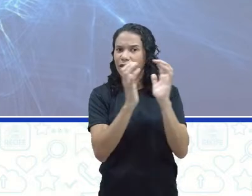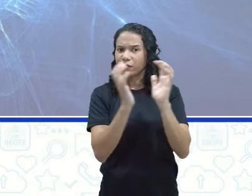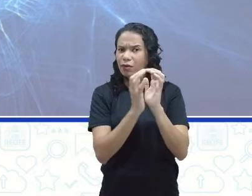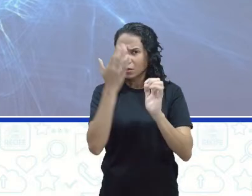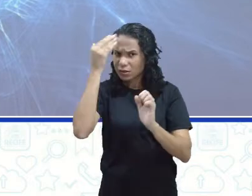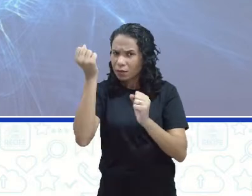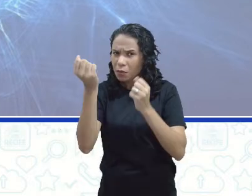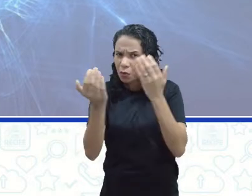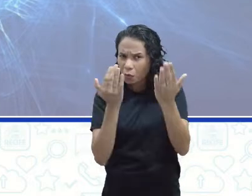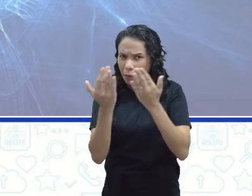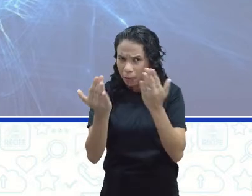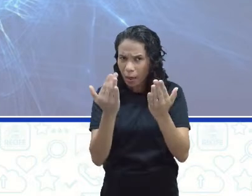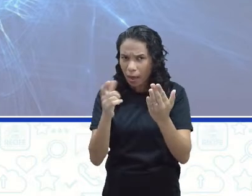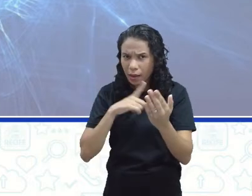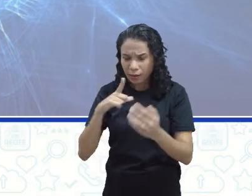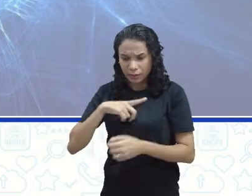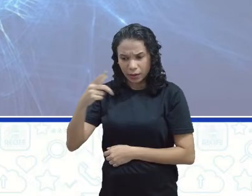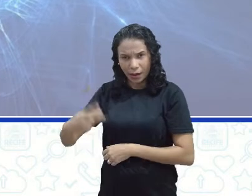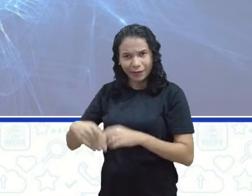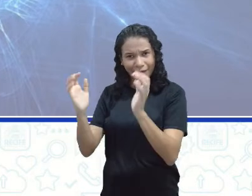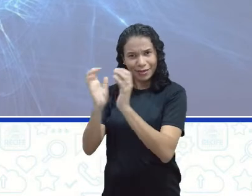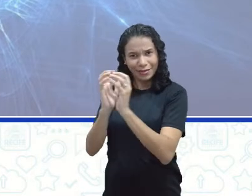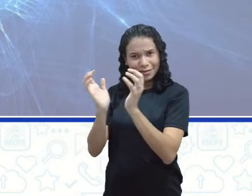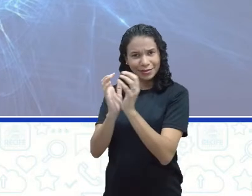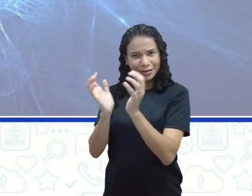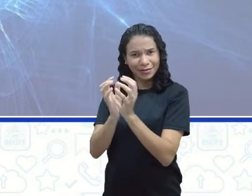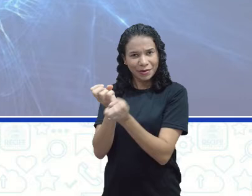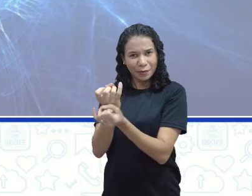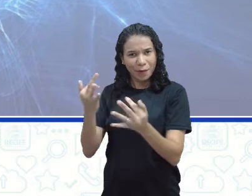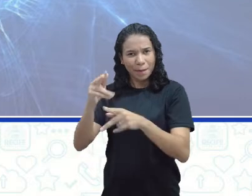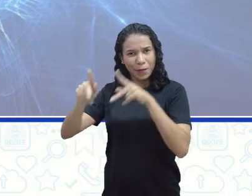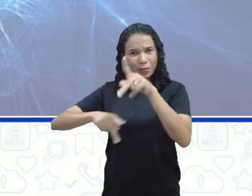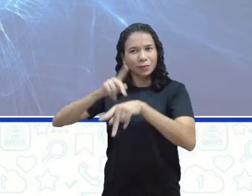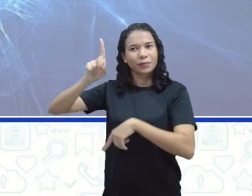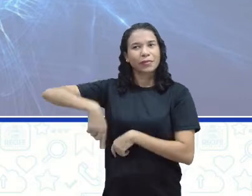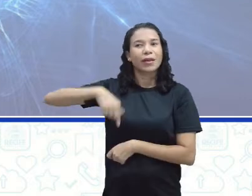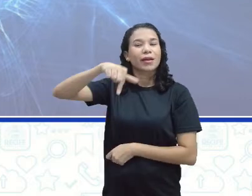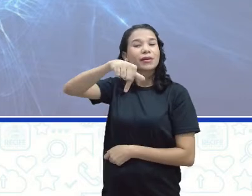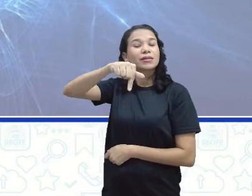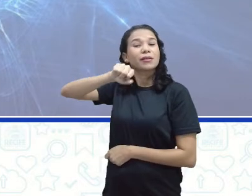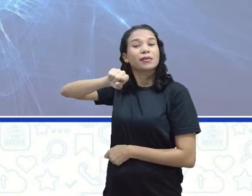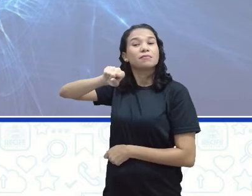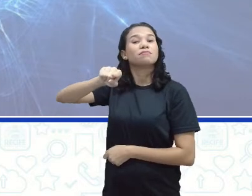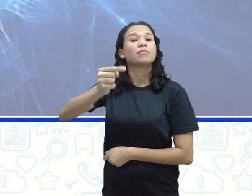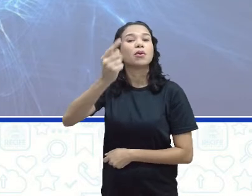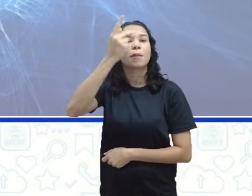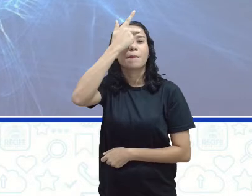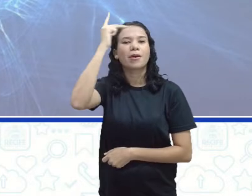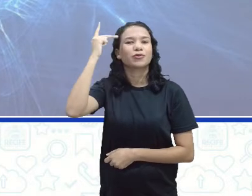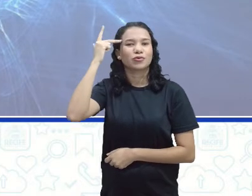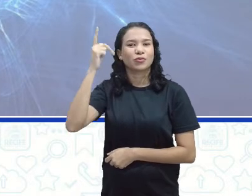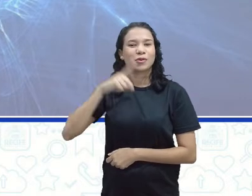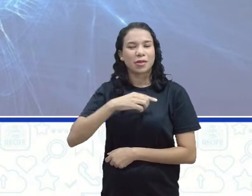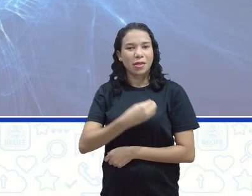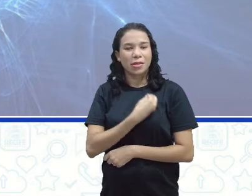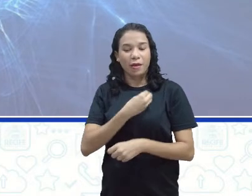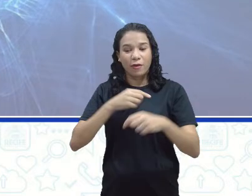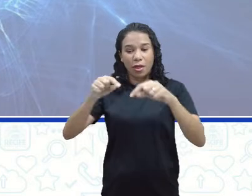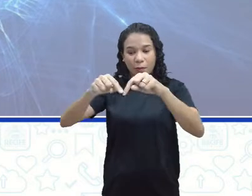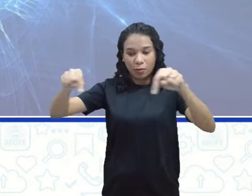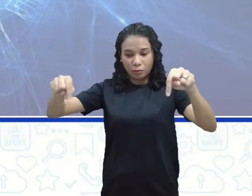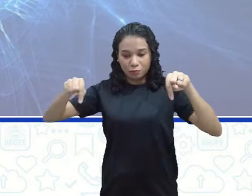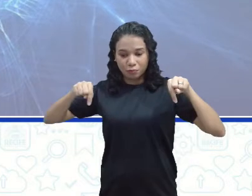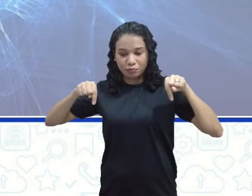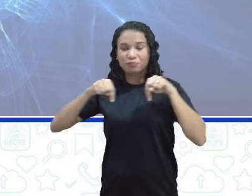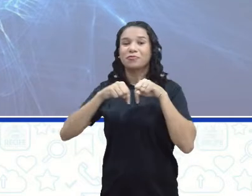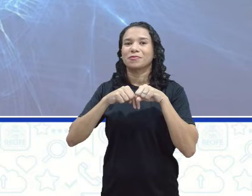densidade demográfica da cidade do Recife? É de cerca de 7 mil habitantes por quilômetro quadrado, ou seja, um pouco mais de 7